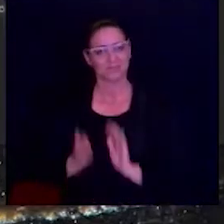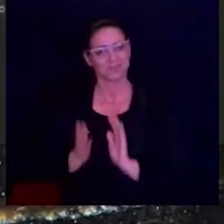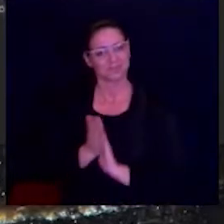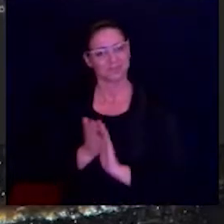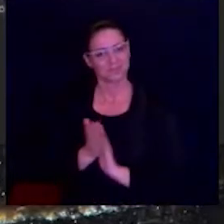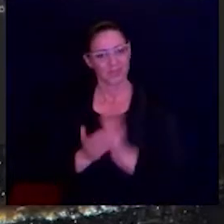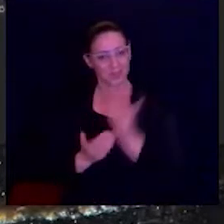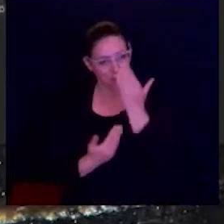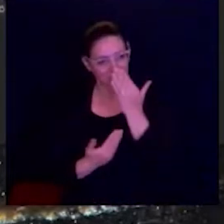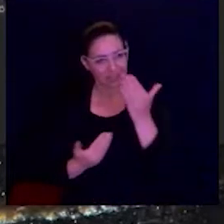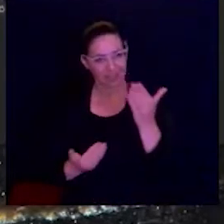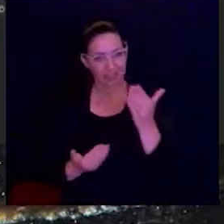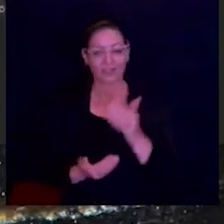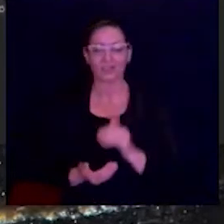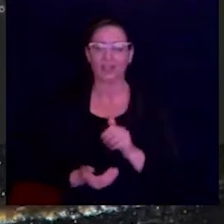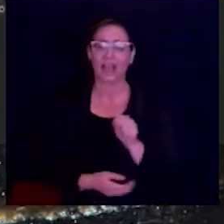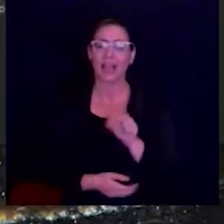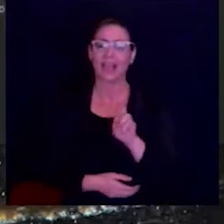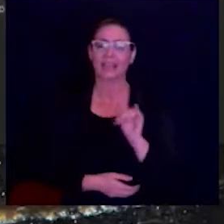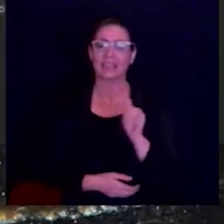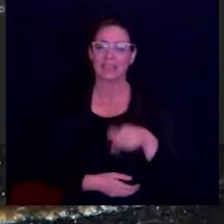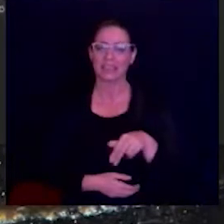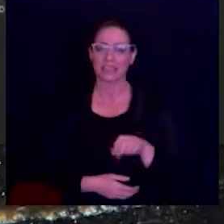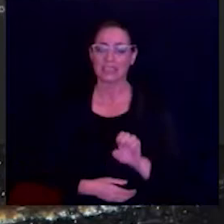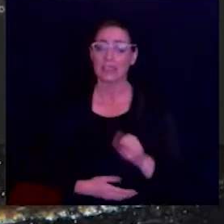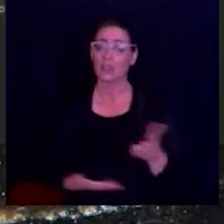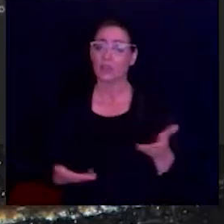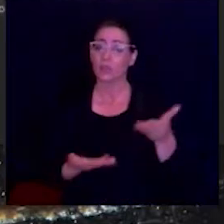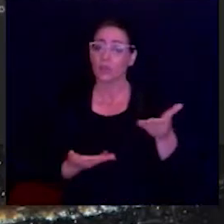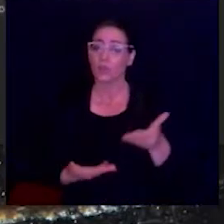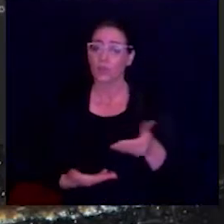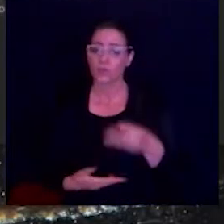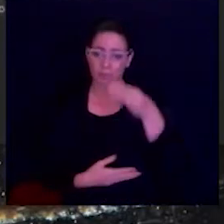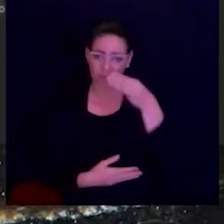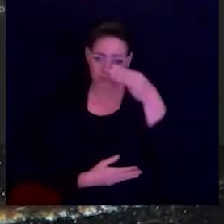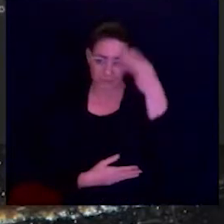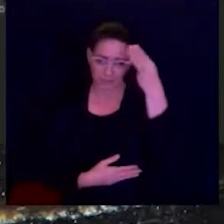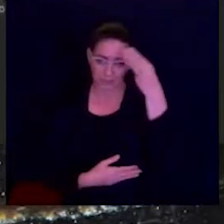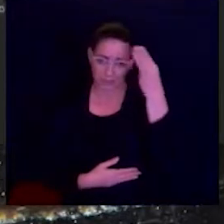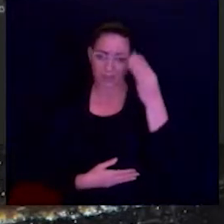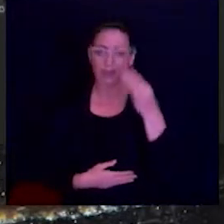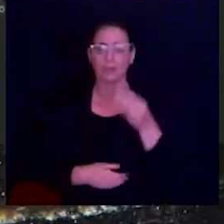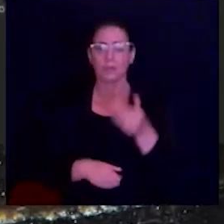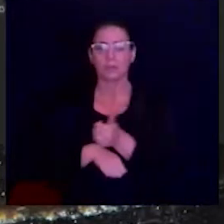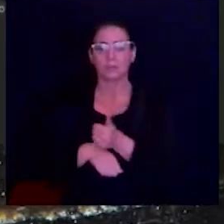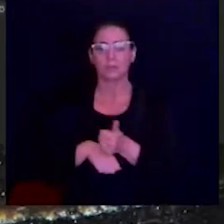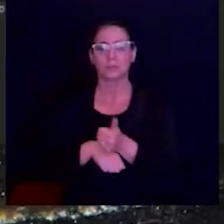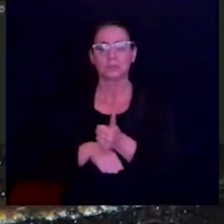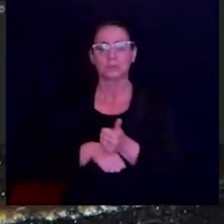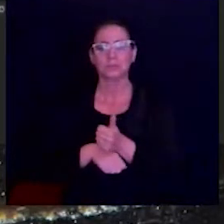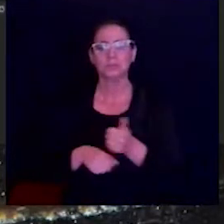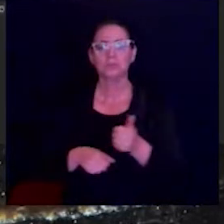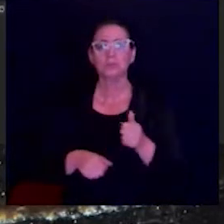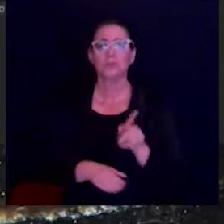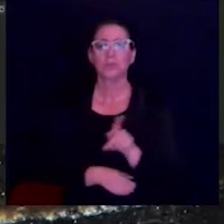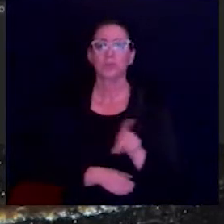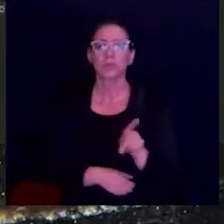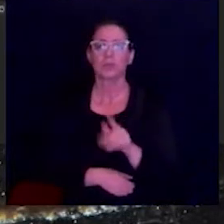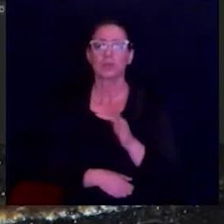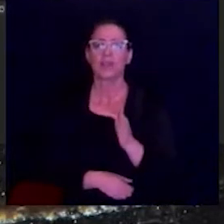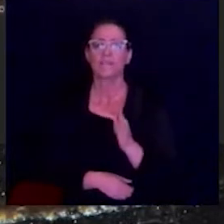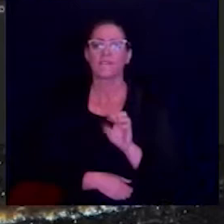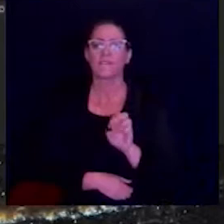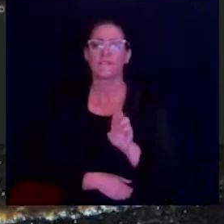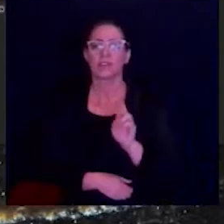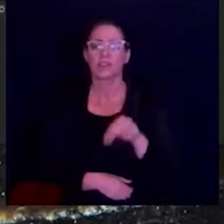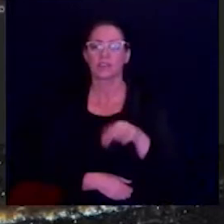Obrigado, Ariane. Convidamos a paraninfa dos cursos de Engenharia Química e Química Bacharelado, professora Fernanda